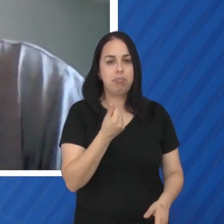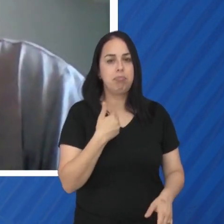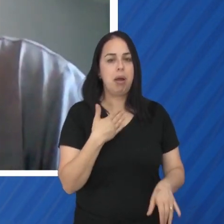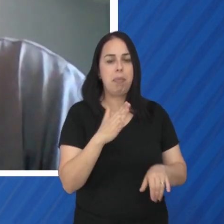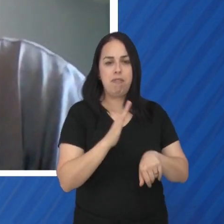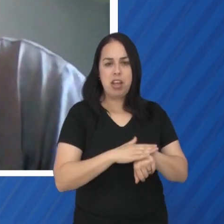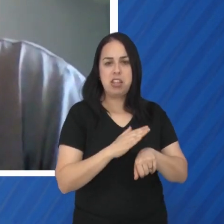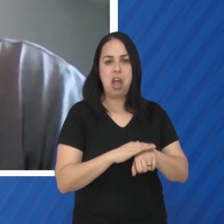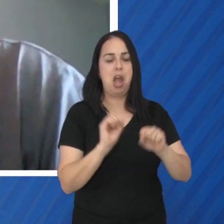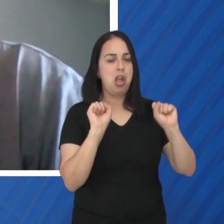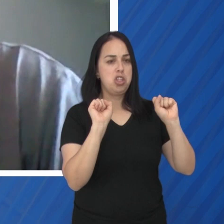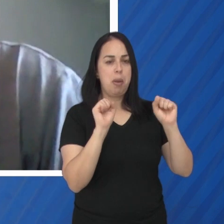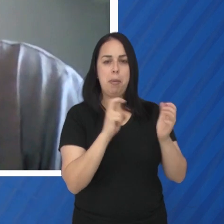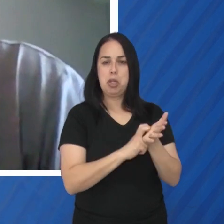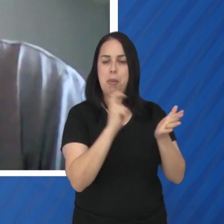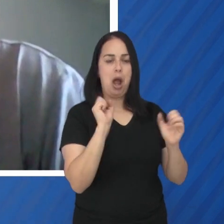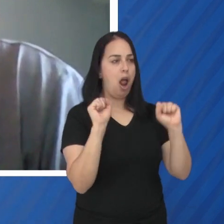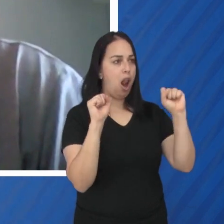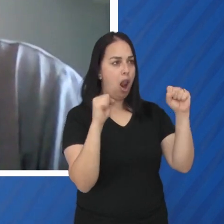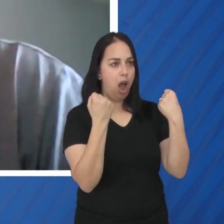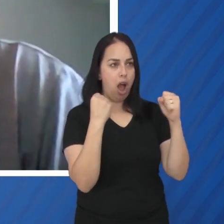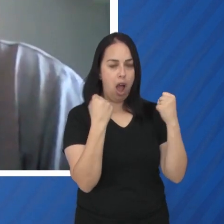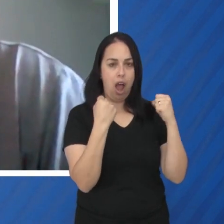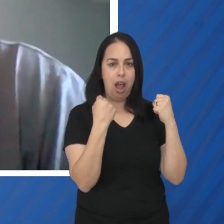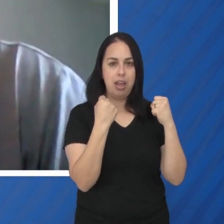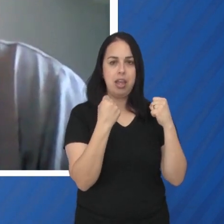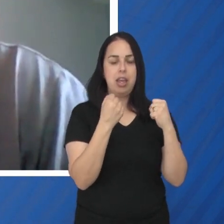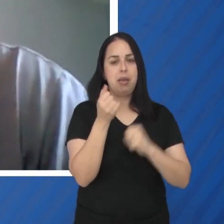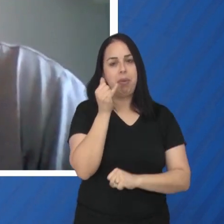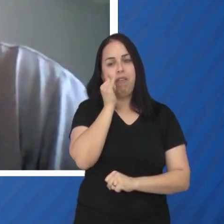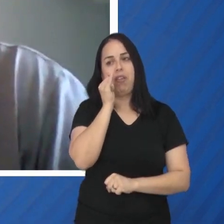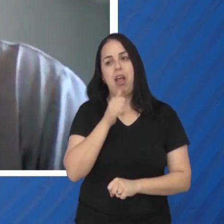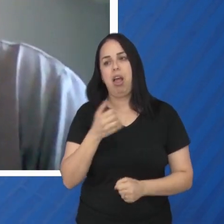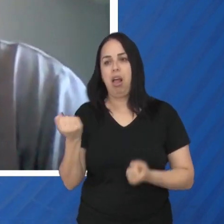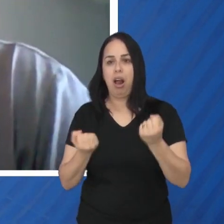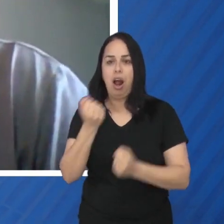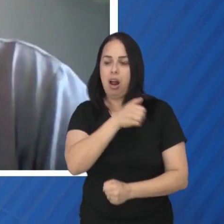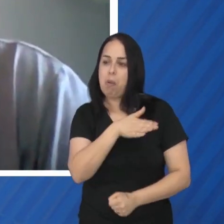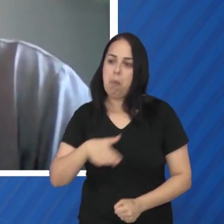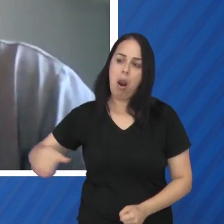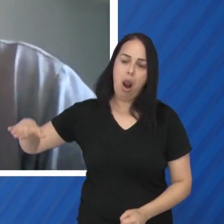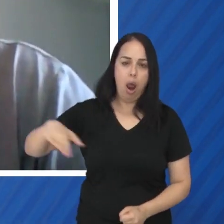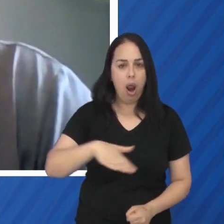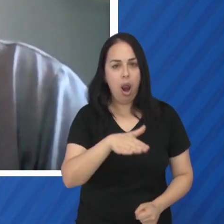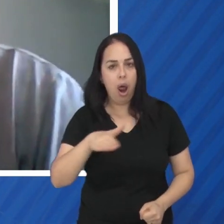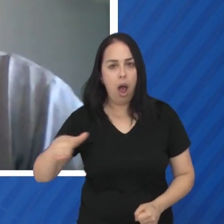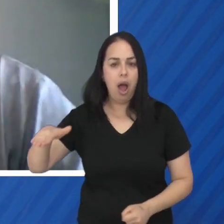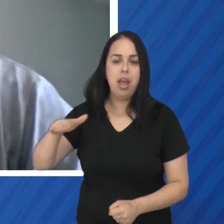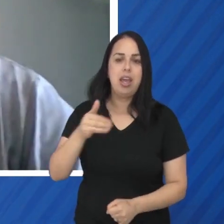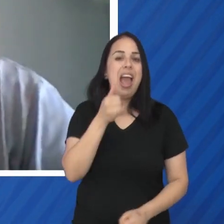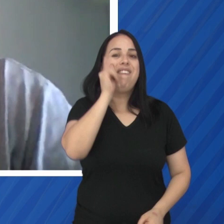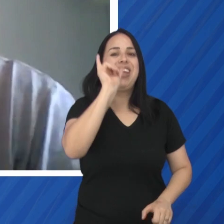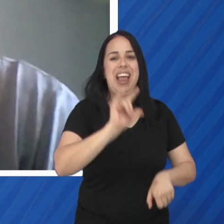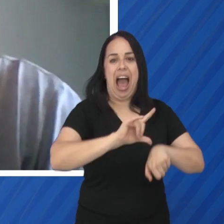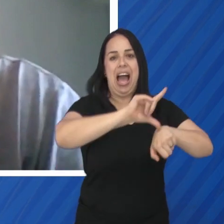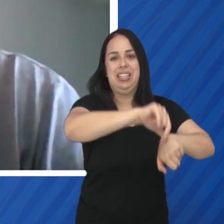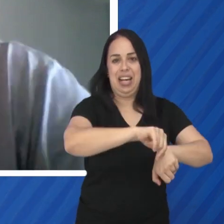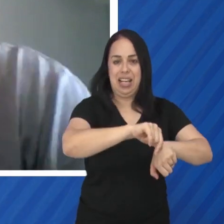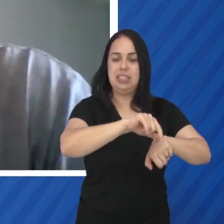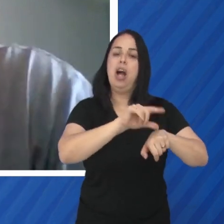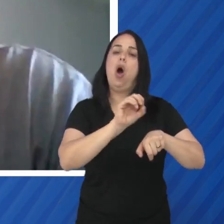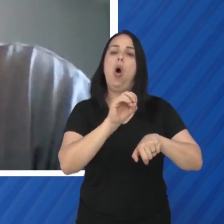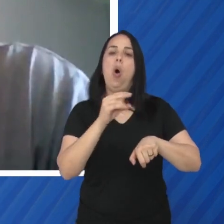de vida para poder fazer um exercícios logo pela manhã e não ter o tempo de deslocamento até o trabalho, né, então podendo me